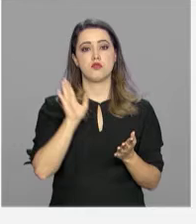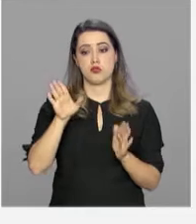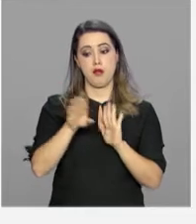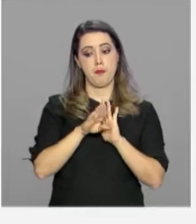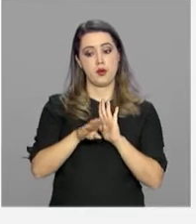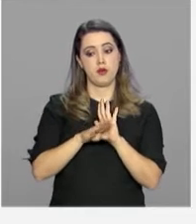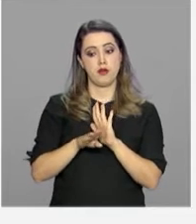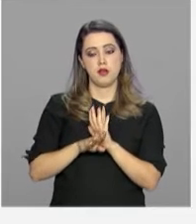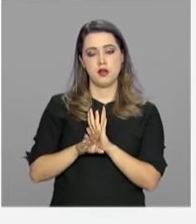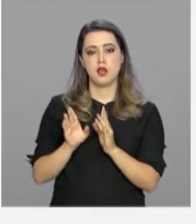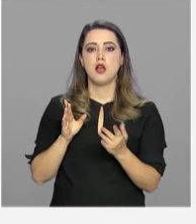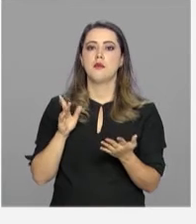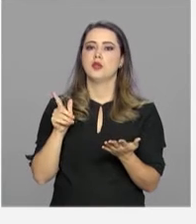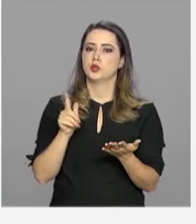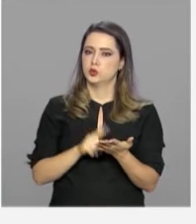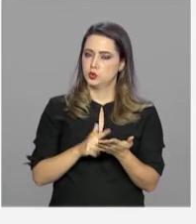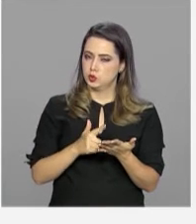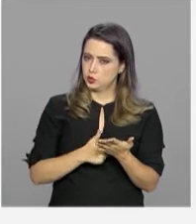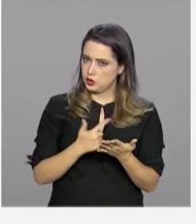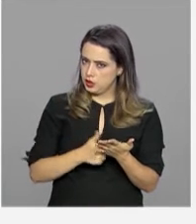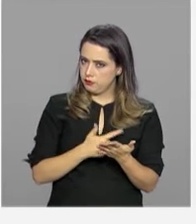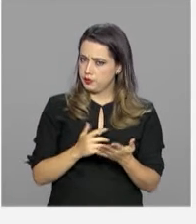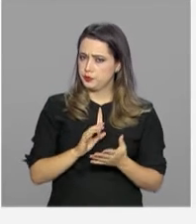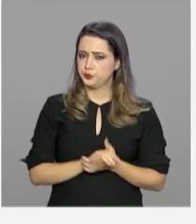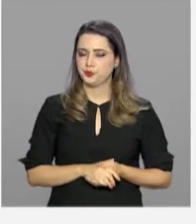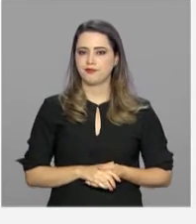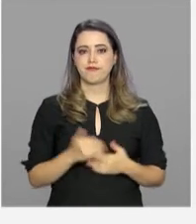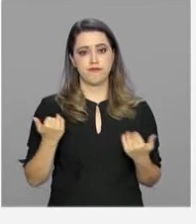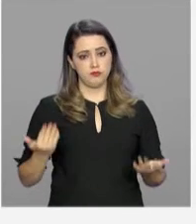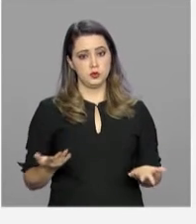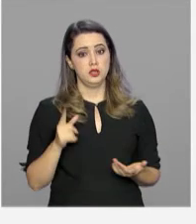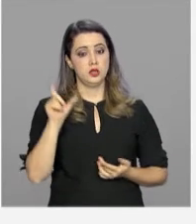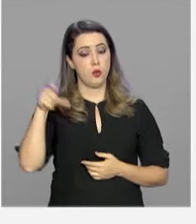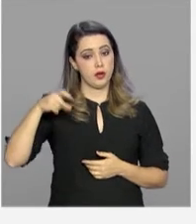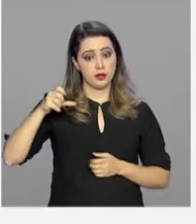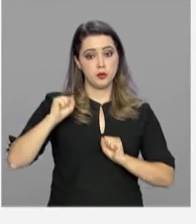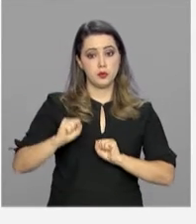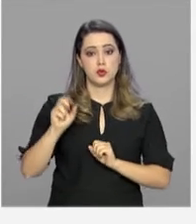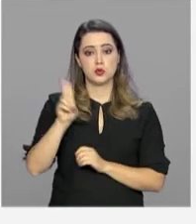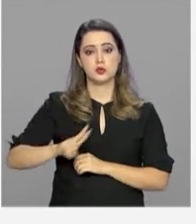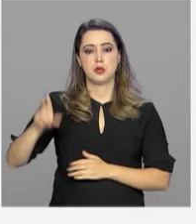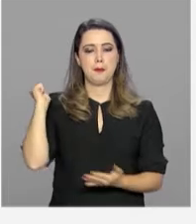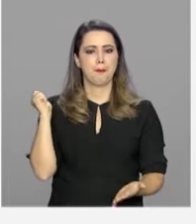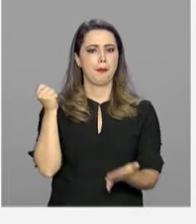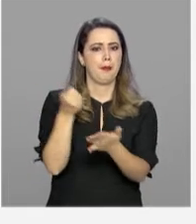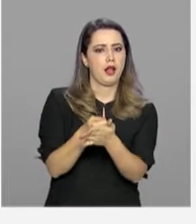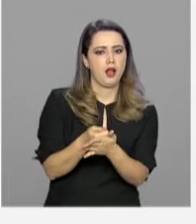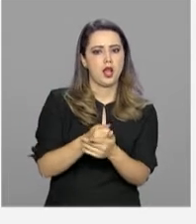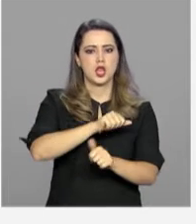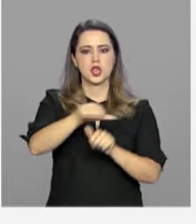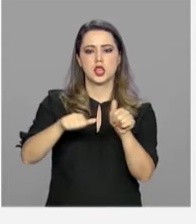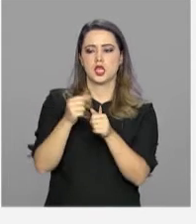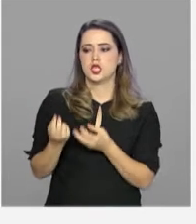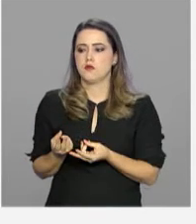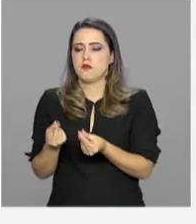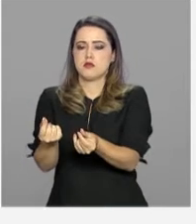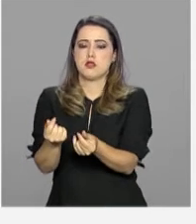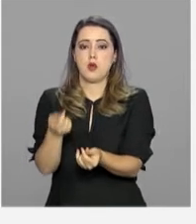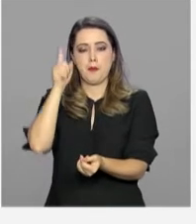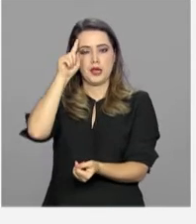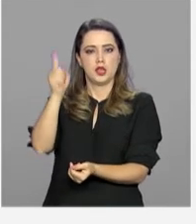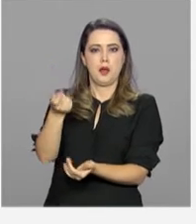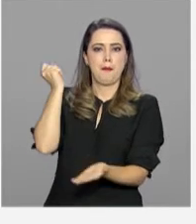por meio do cartão as escolas podem realizar pagamentos transferências eletrônicas emitir ordens de